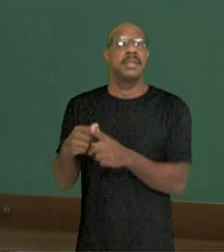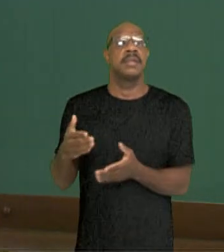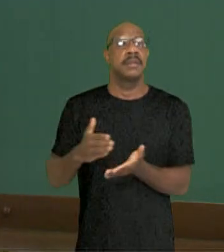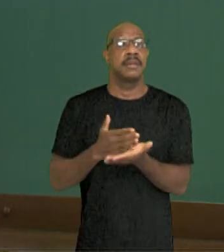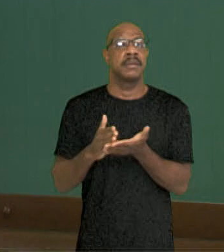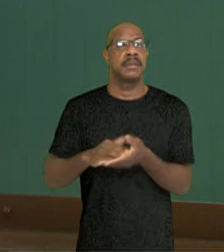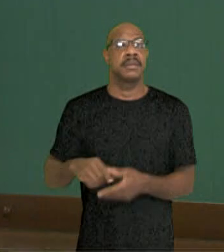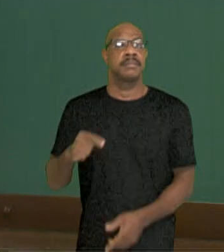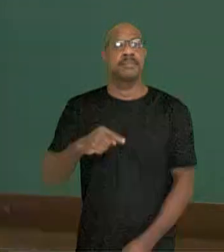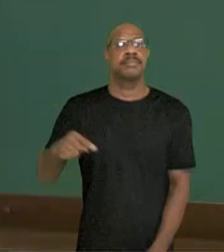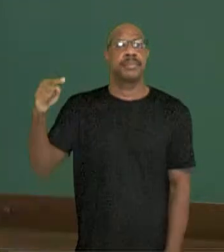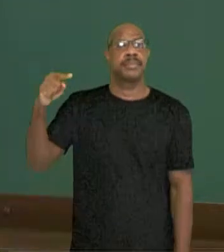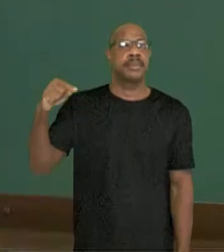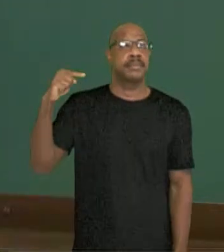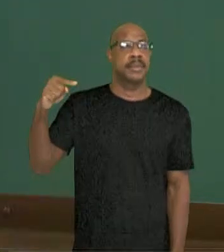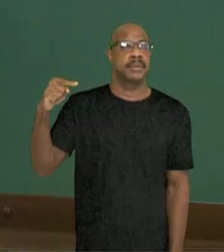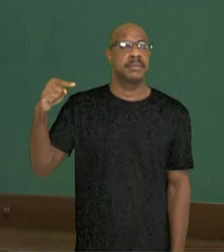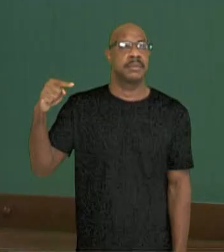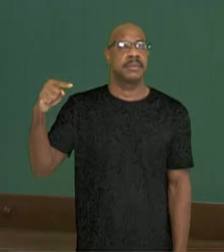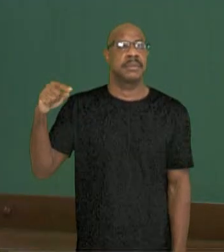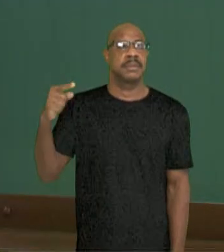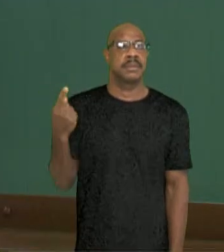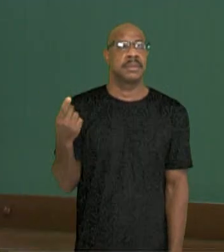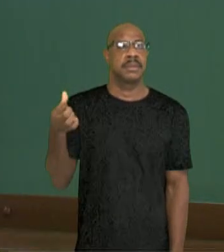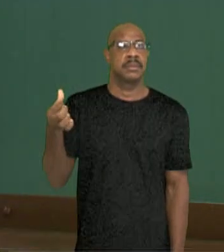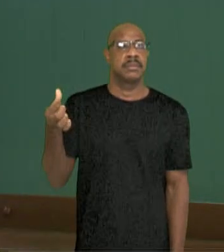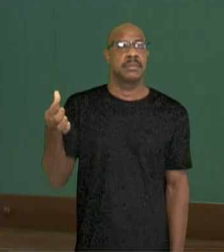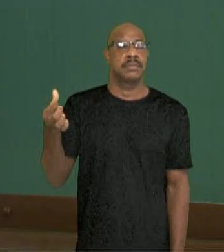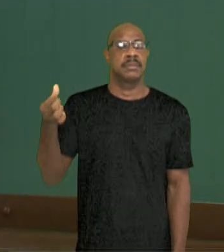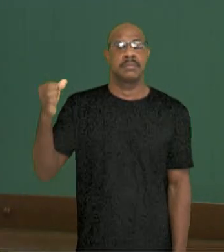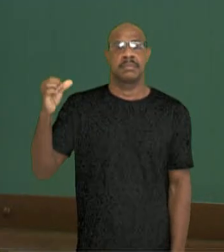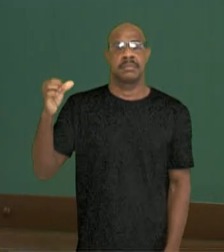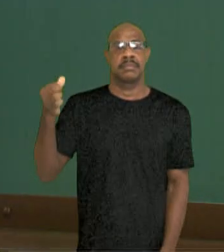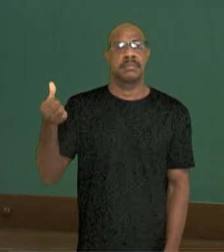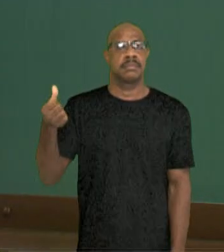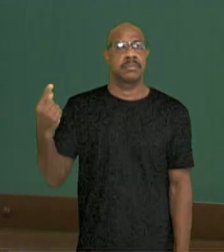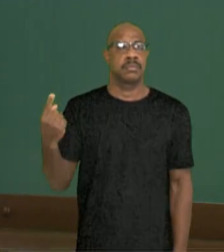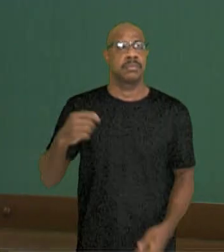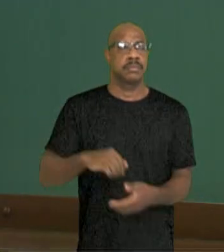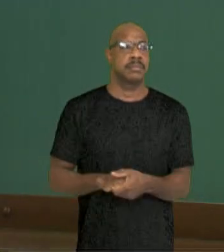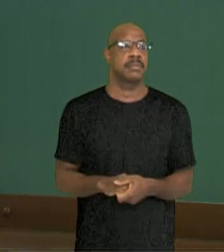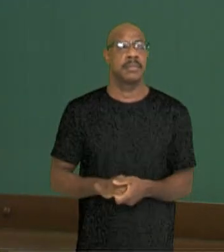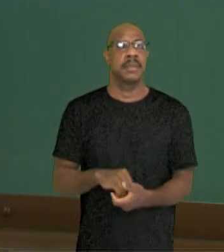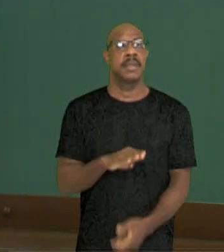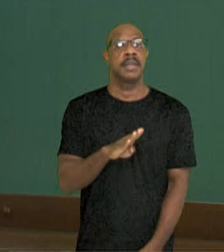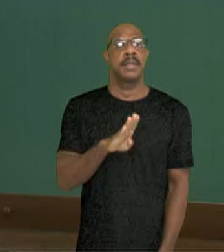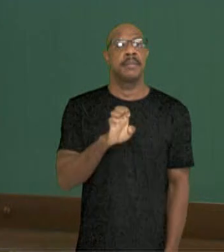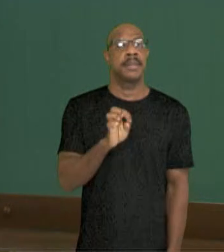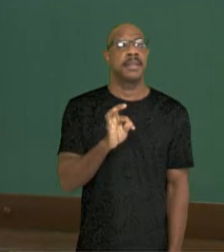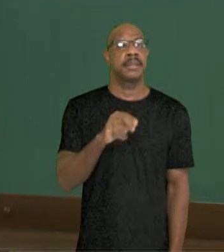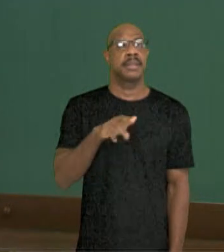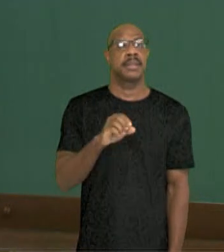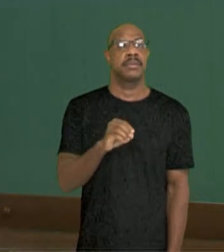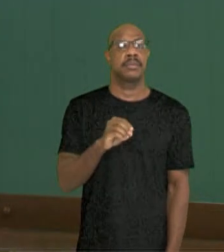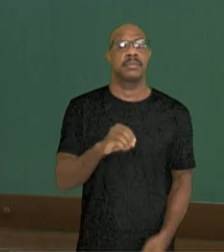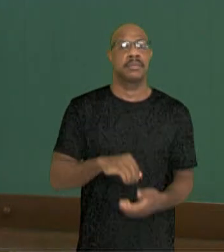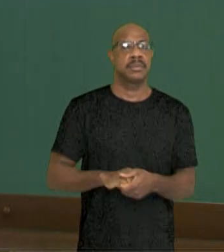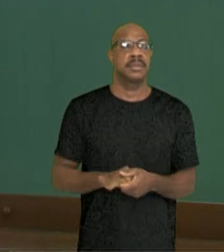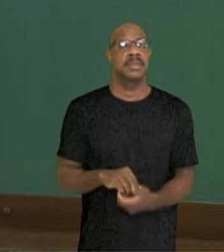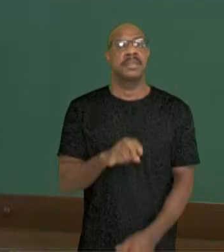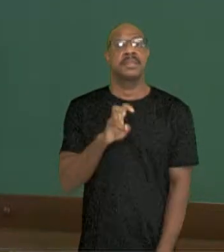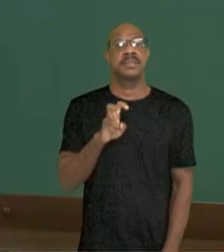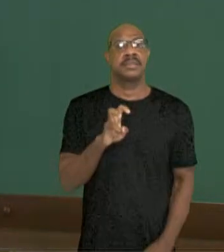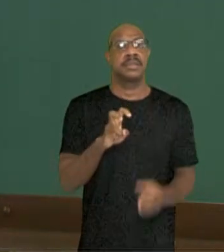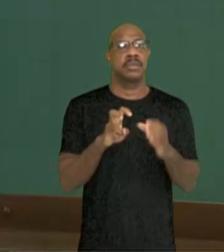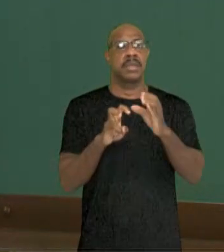seja, uma temperatura extremamente baixa. Vamos pegar aqui o pentano com 5 carbonos.